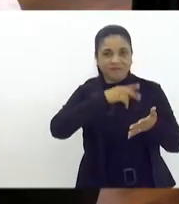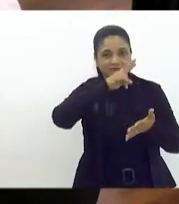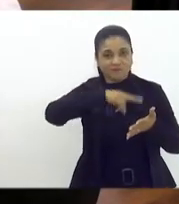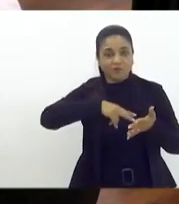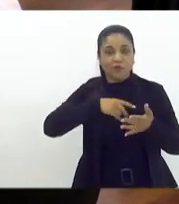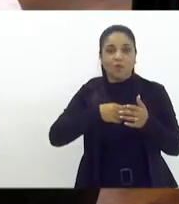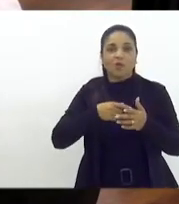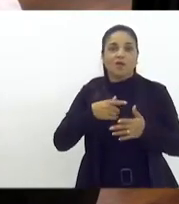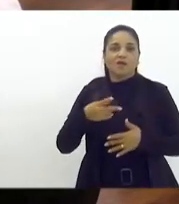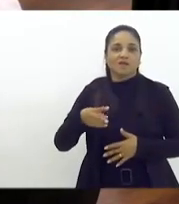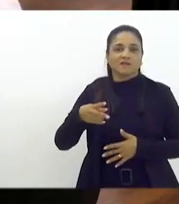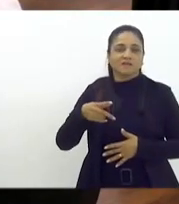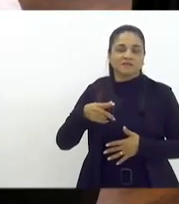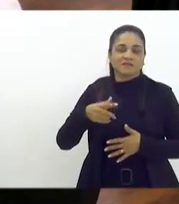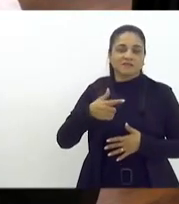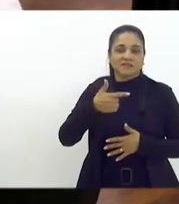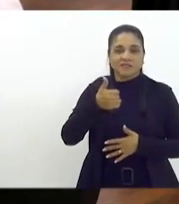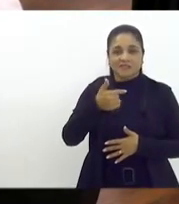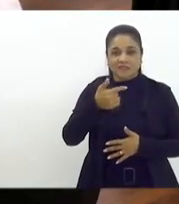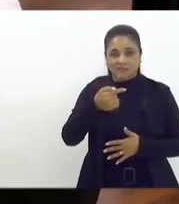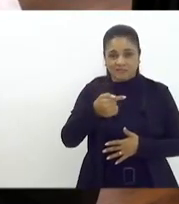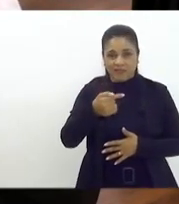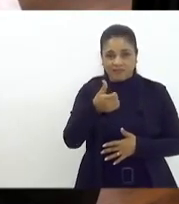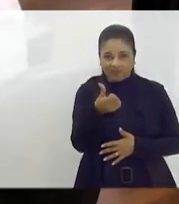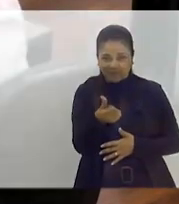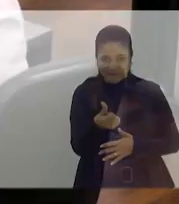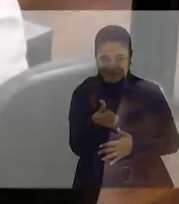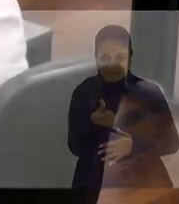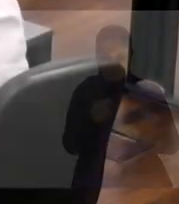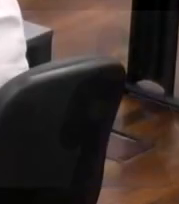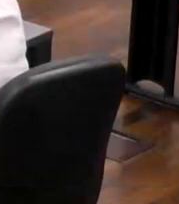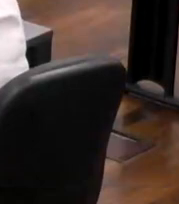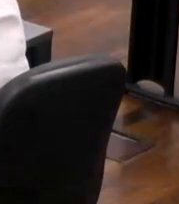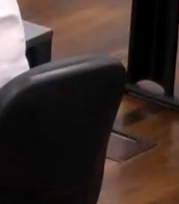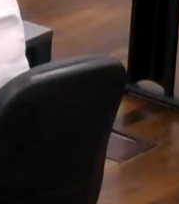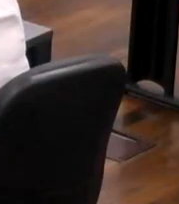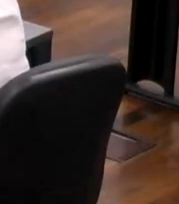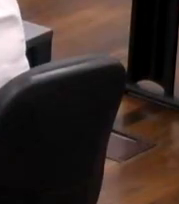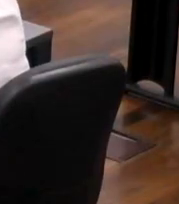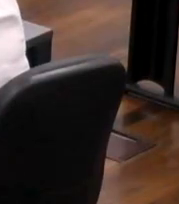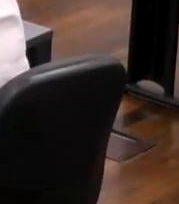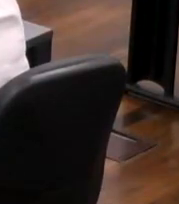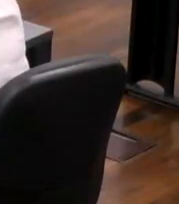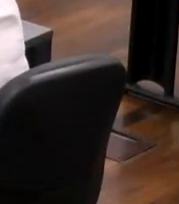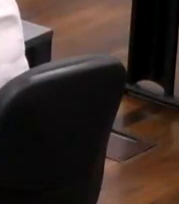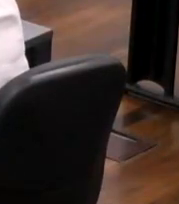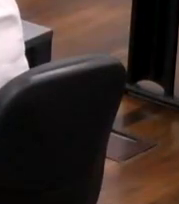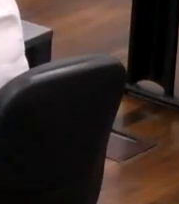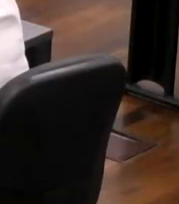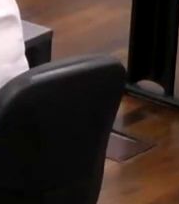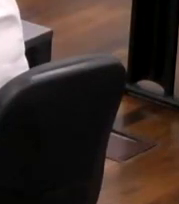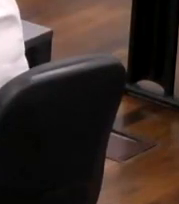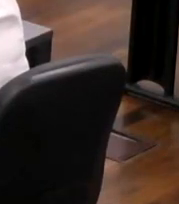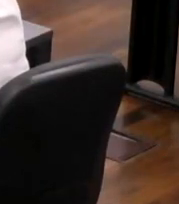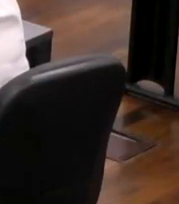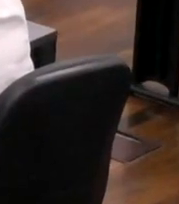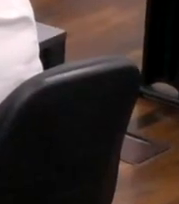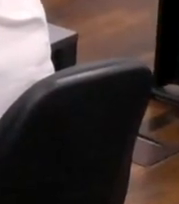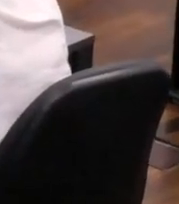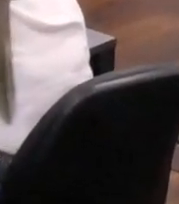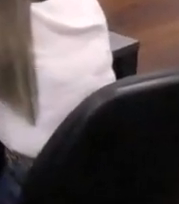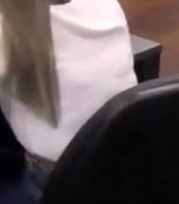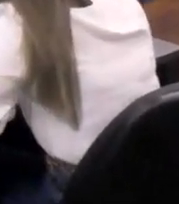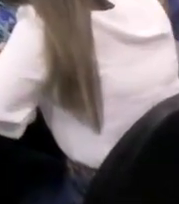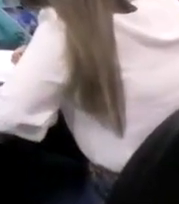e eu acho que já existem iniciativas de outros estados não é para coordenar ações